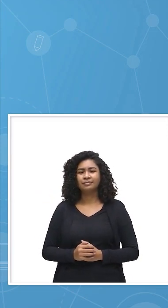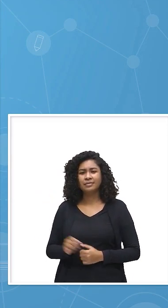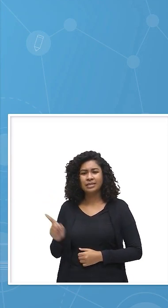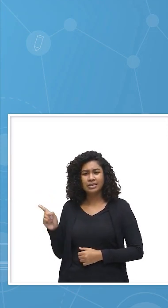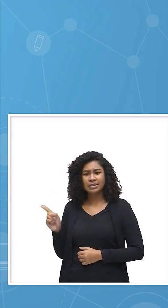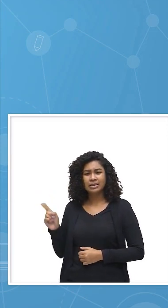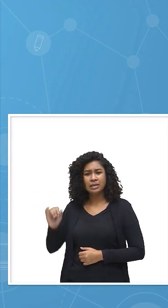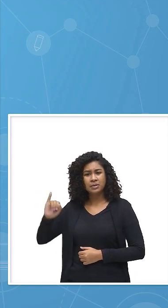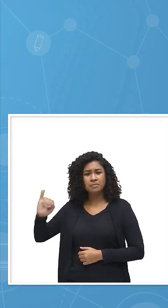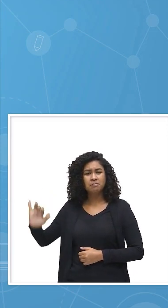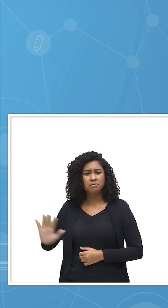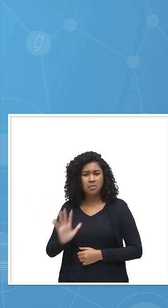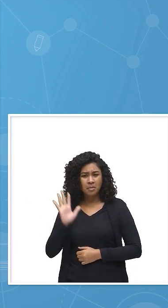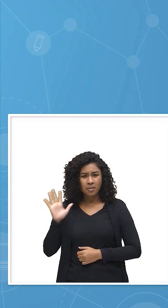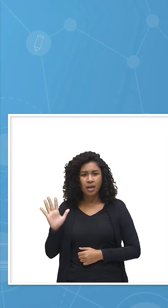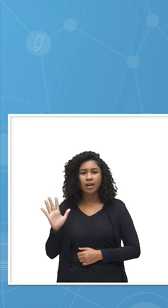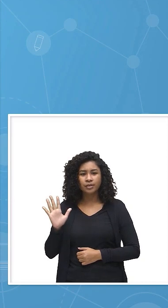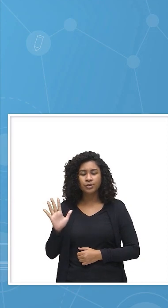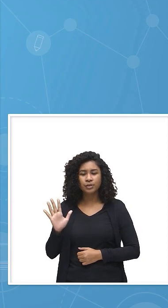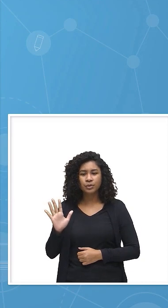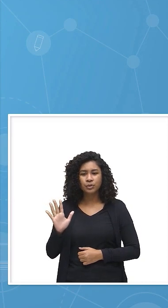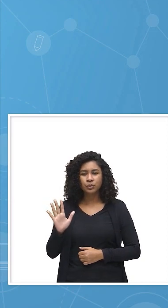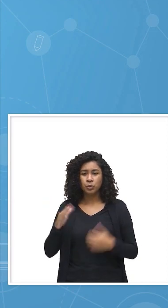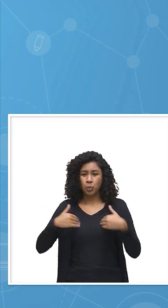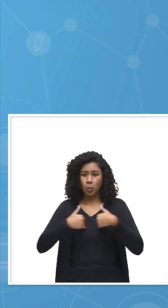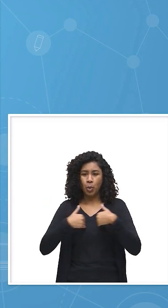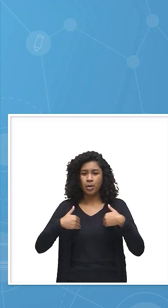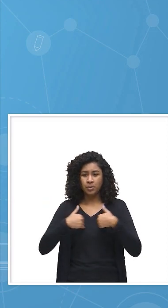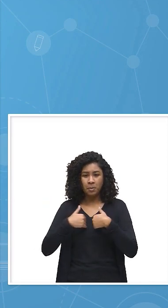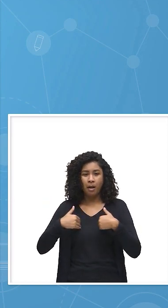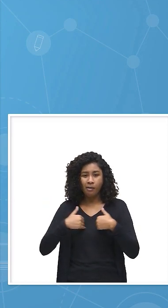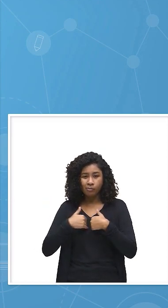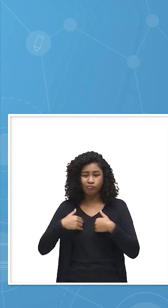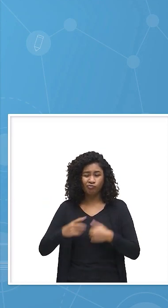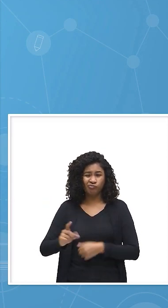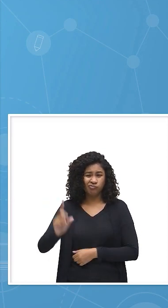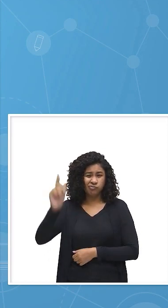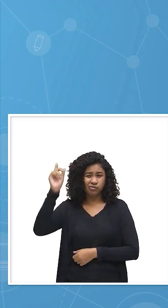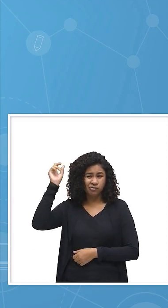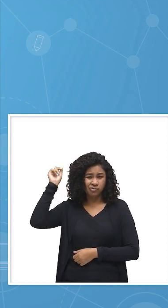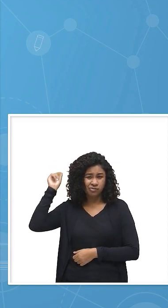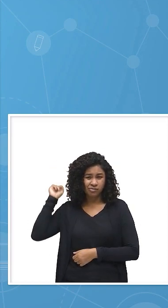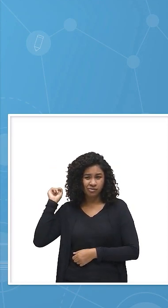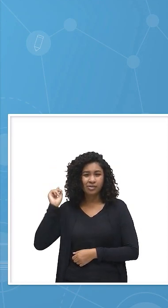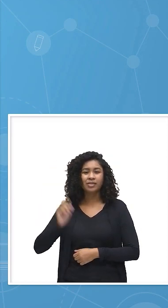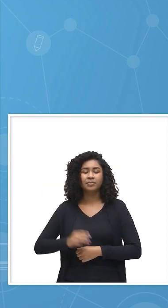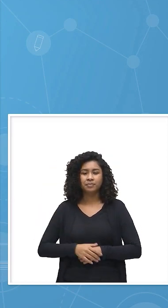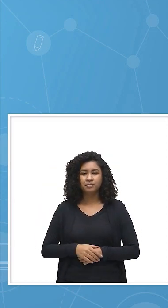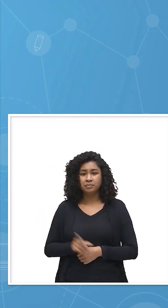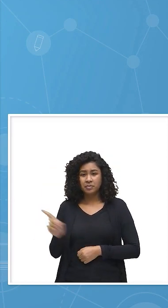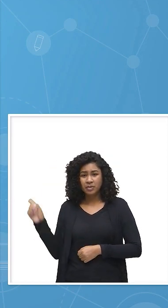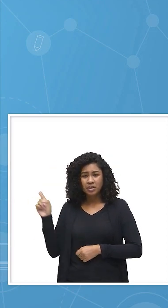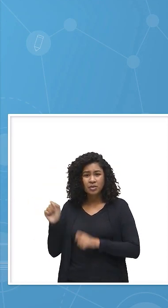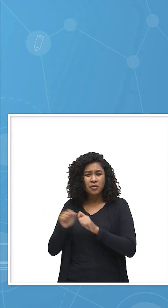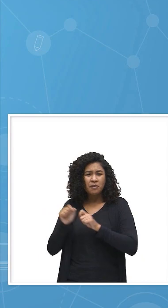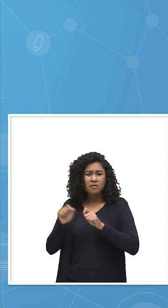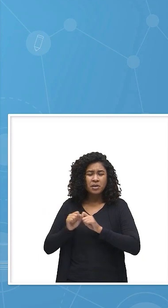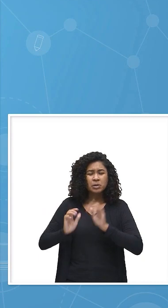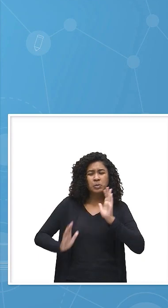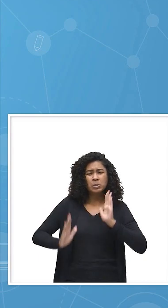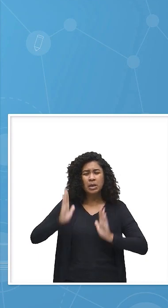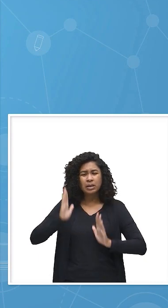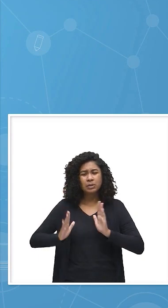desenho rupestre de uma capivara, né? Estima-se que isso aqui foi feito um pouquinho antes, lá pelo período